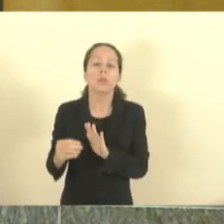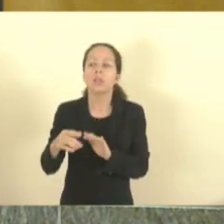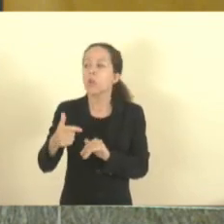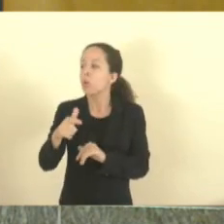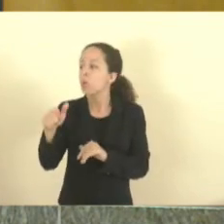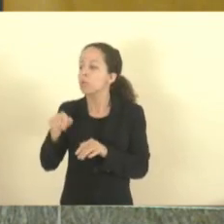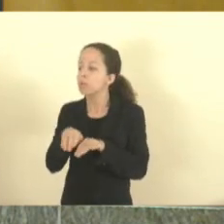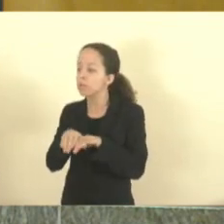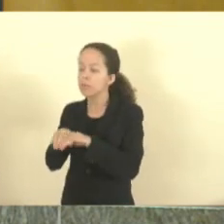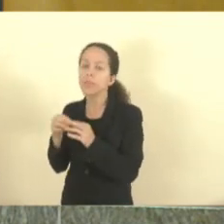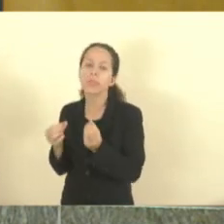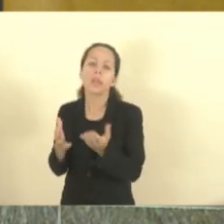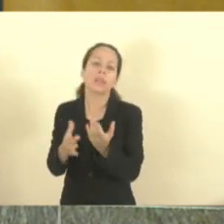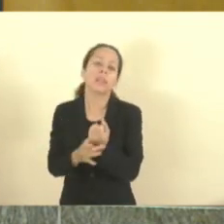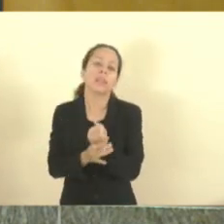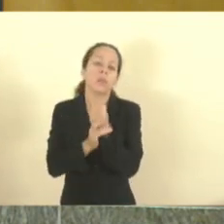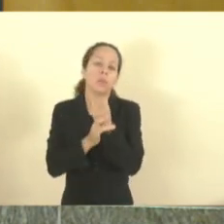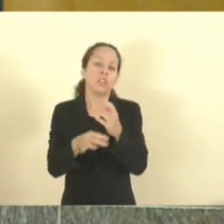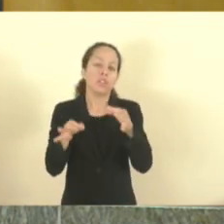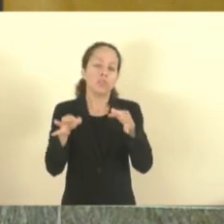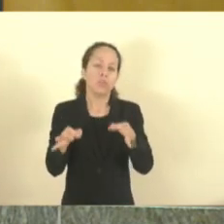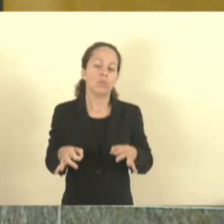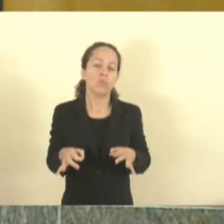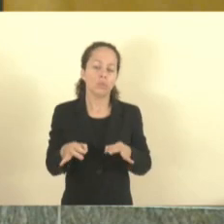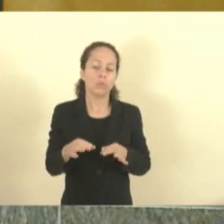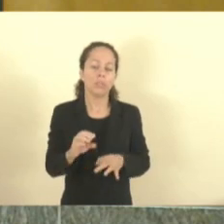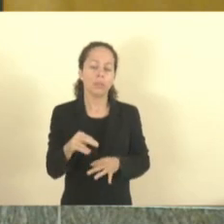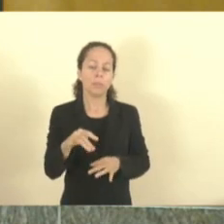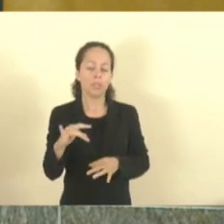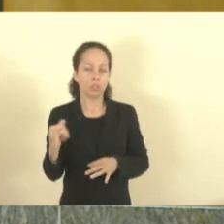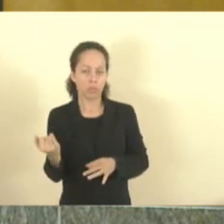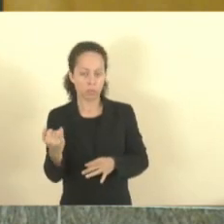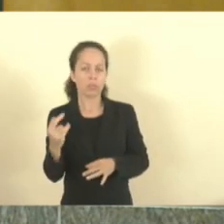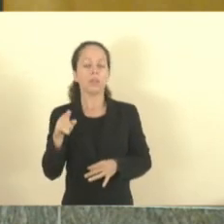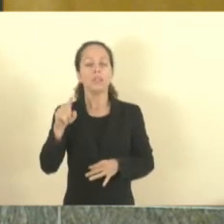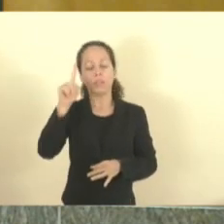maior segurança jurídica à situação tratada. Publicado no edital do dia